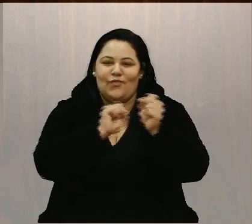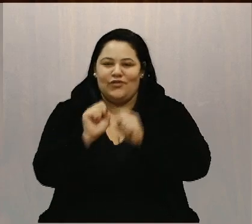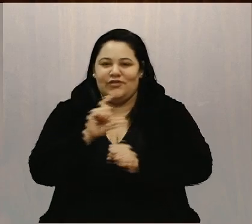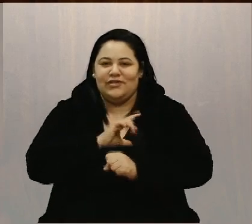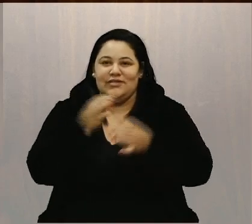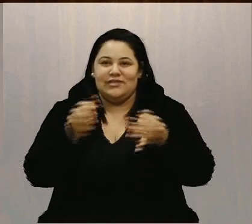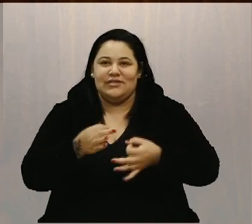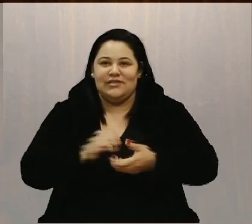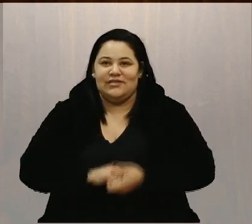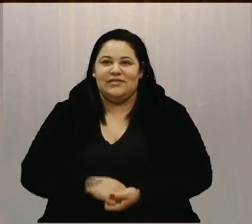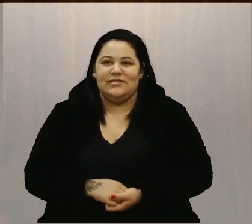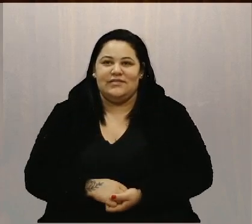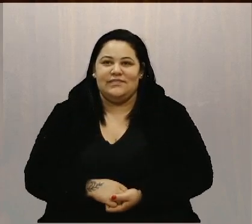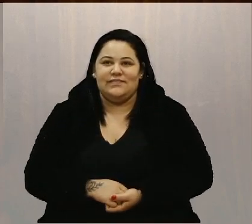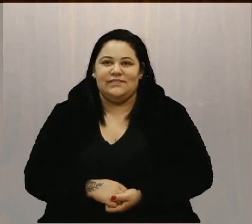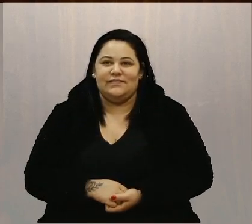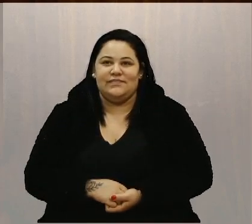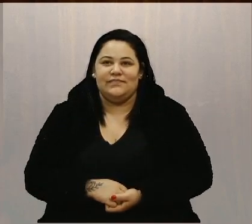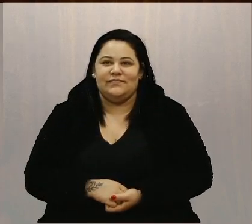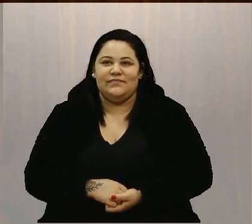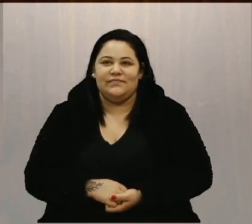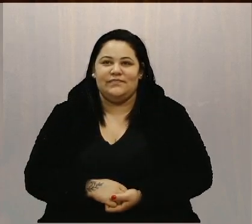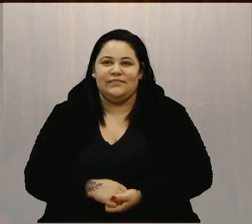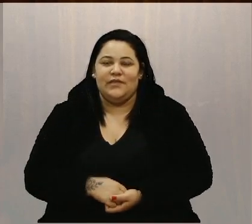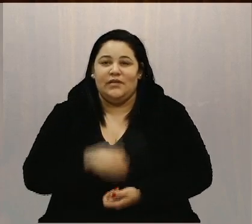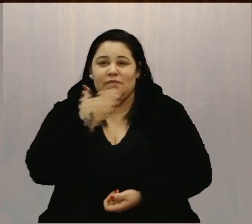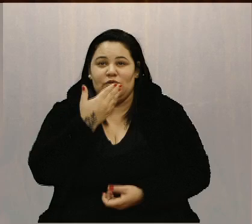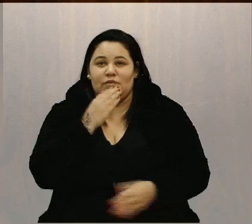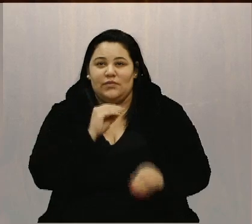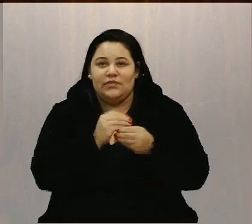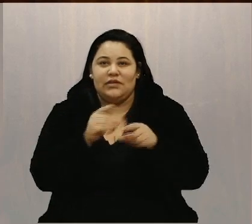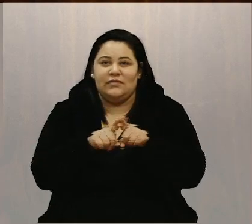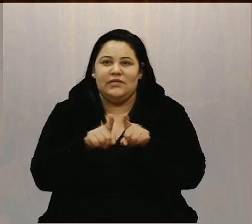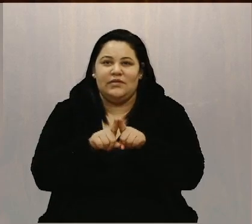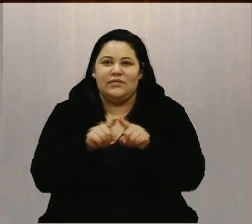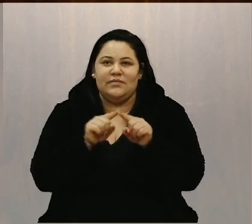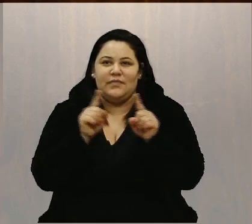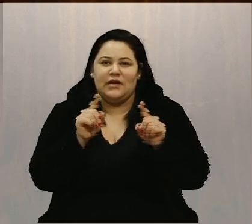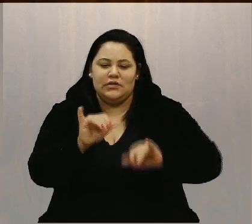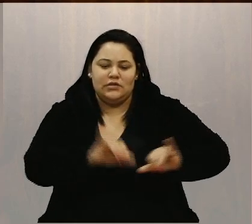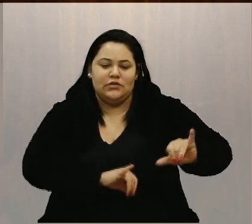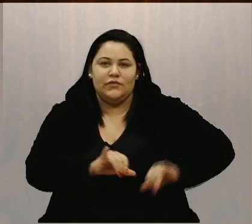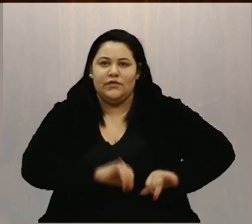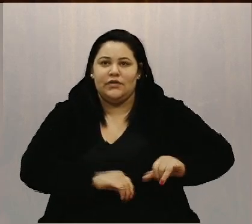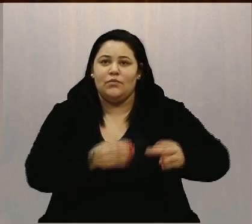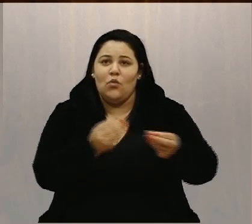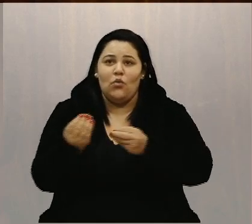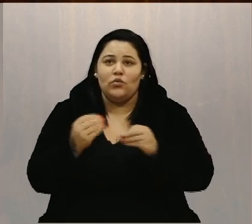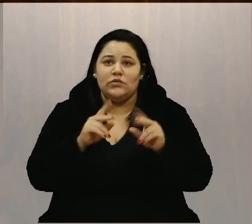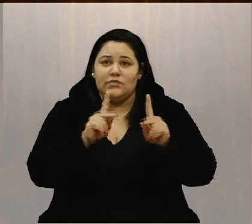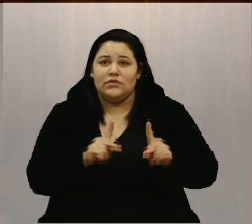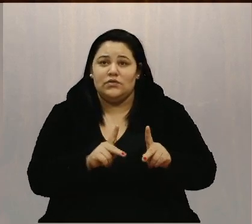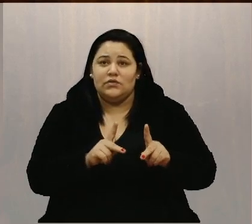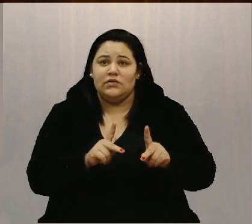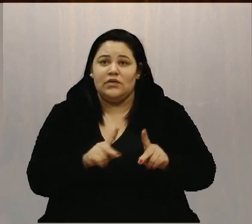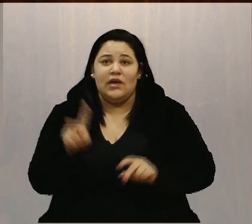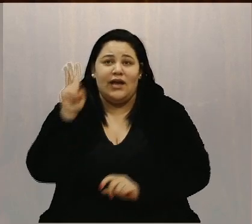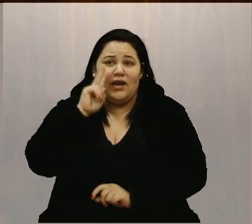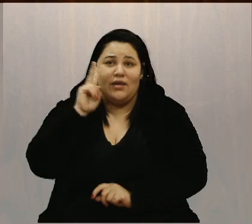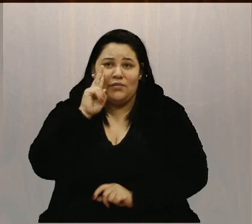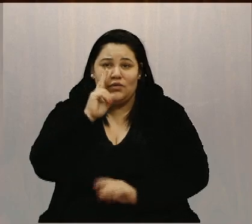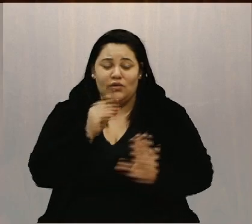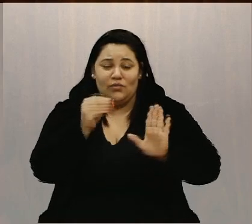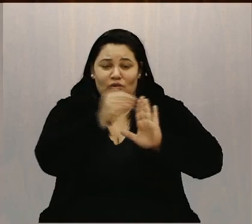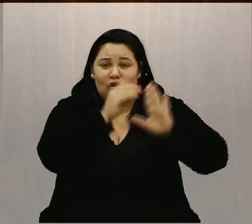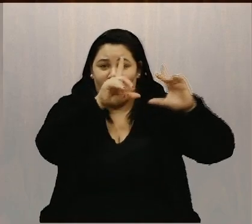parte para o vereador Zanquim, a pessoa não está mais aqui presente no plenário agora, mas eu sofri muito dessa pessoa, inclusive. Inclusive, eu lembro que botou até a